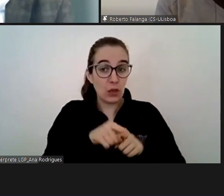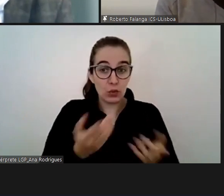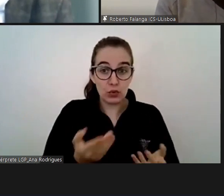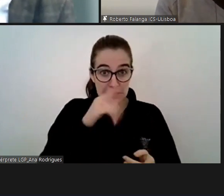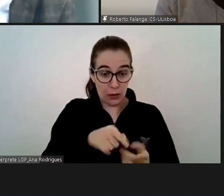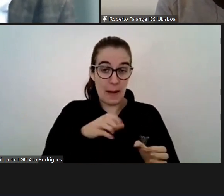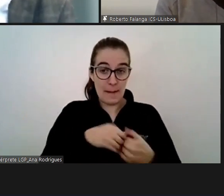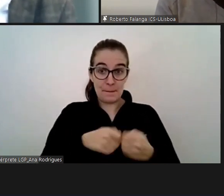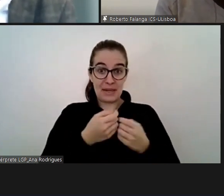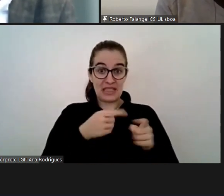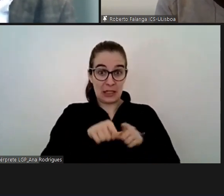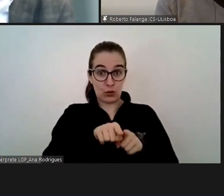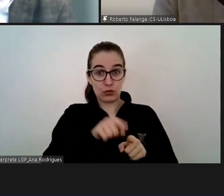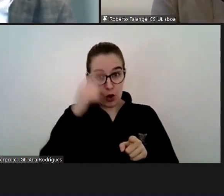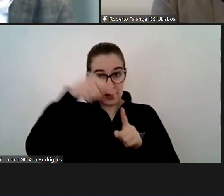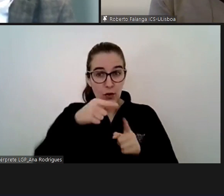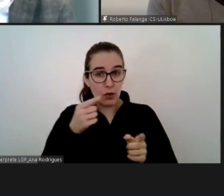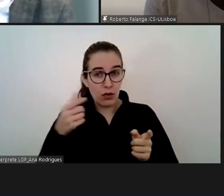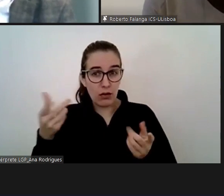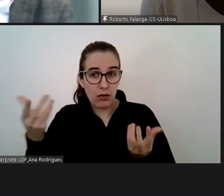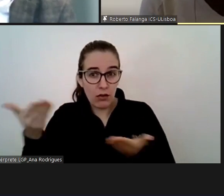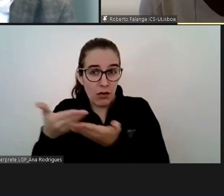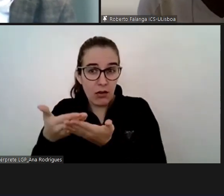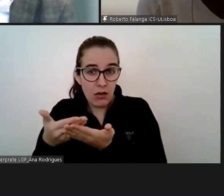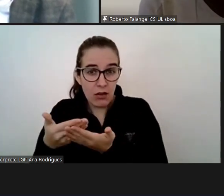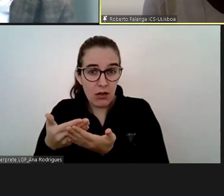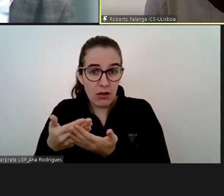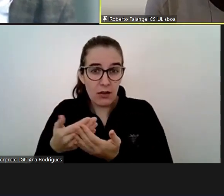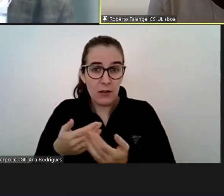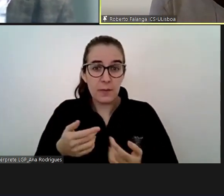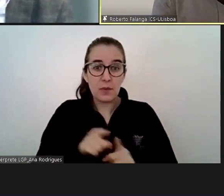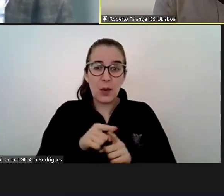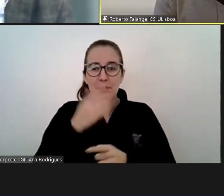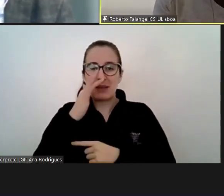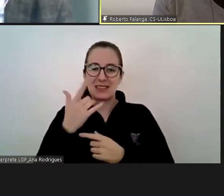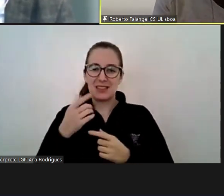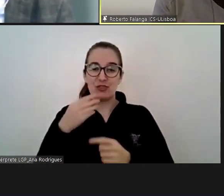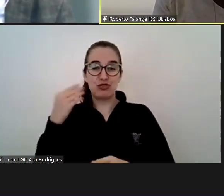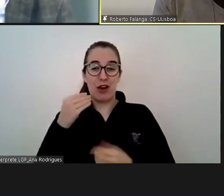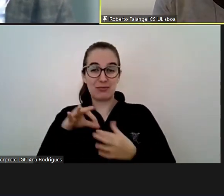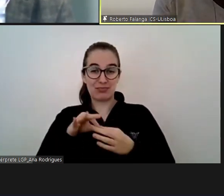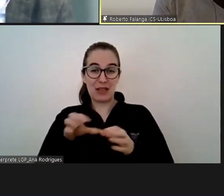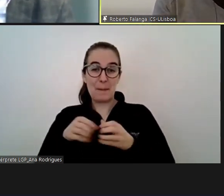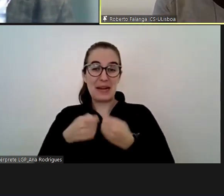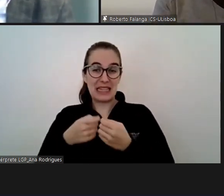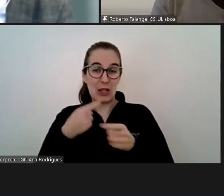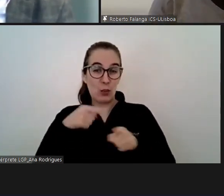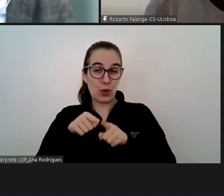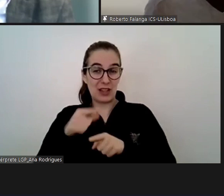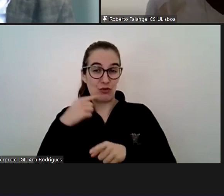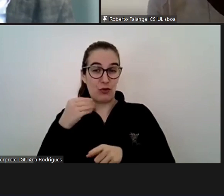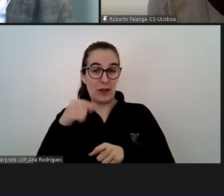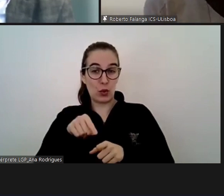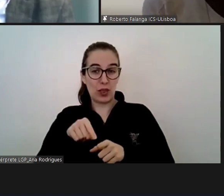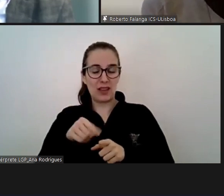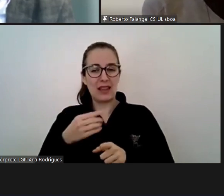criaram juventudes partidárias que são assim uma espécie de fábrica de jovens políticos. Mas quem é que os tem que